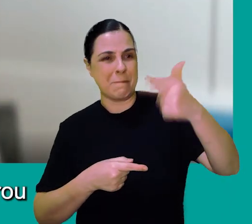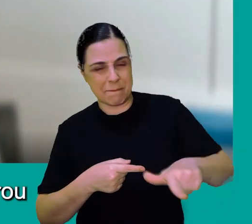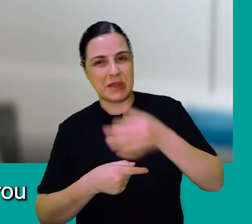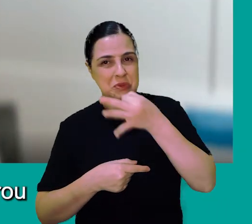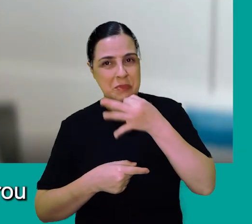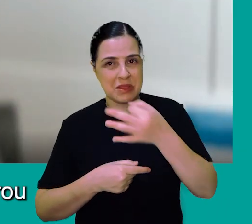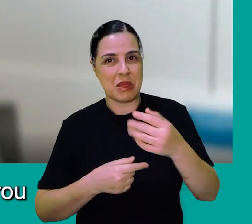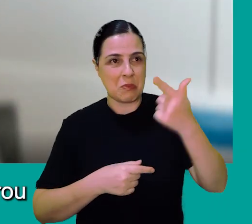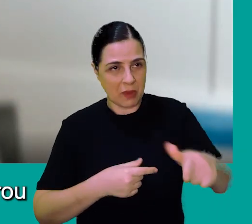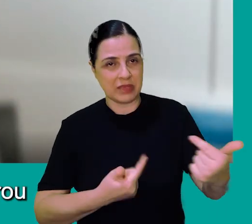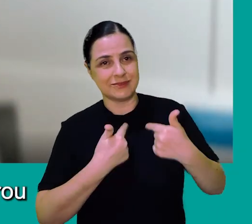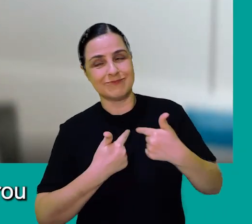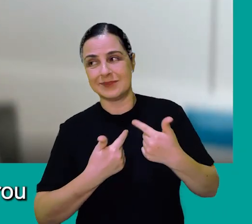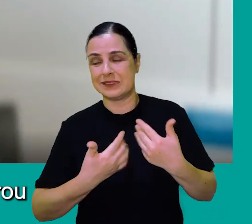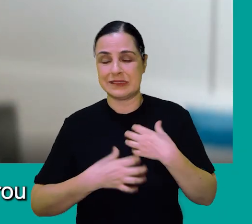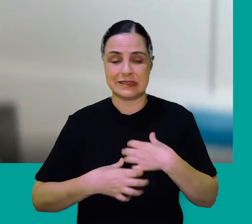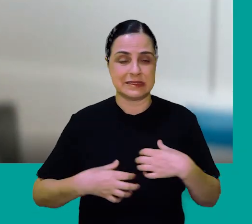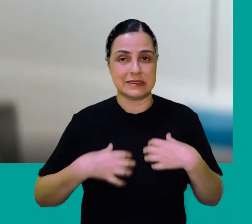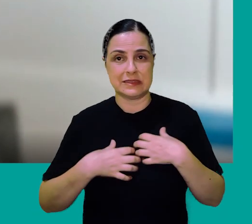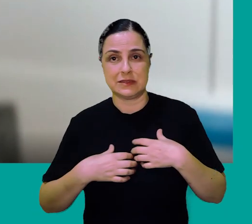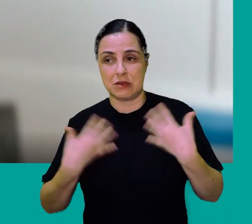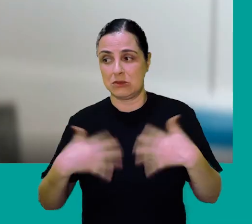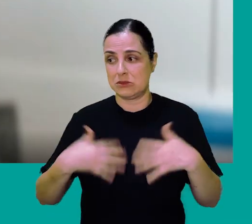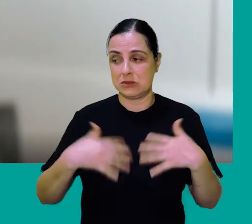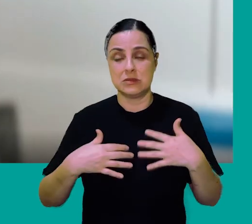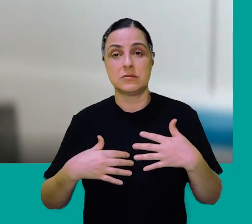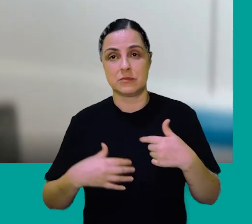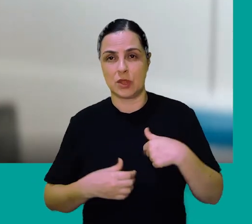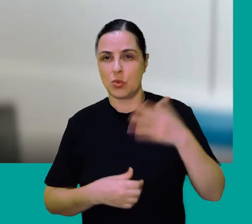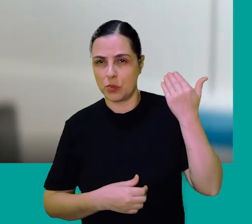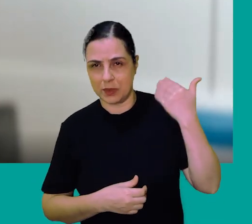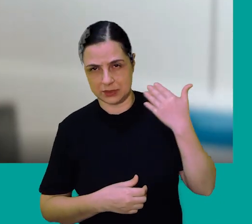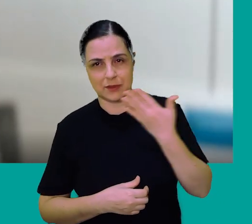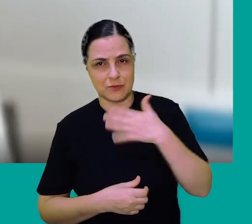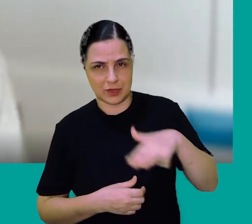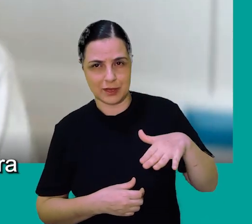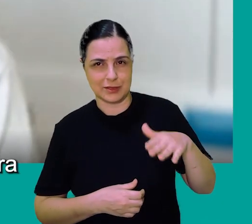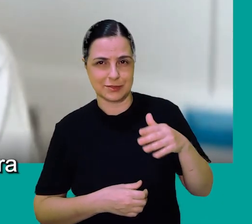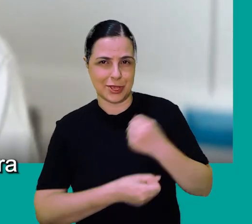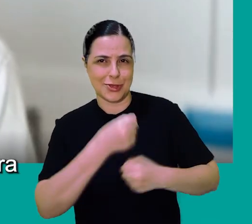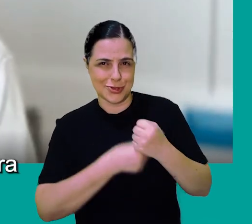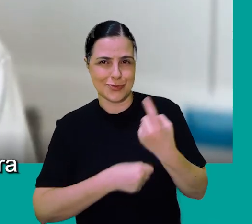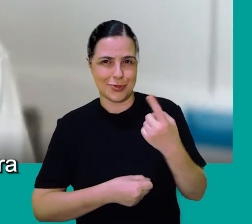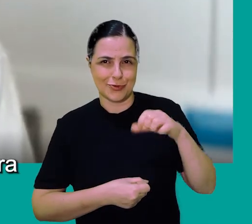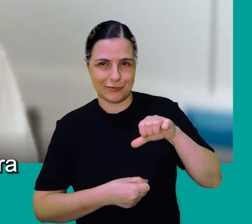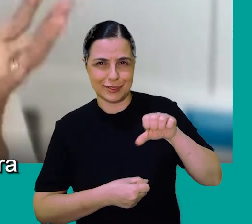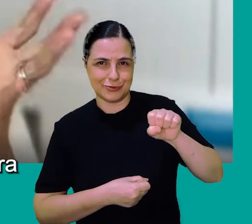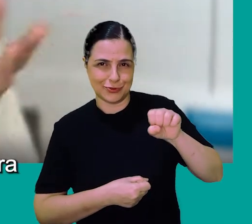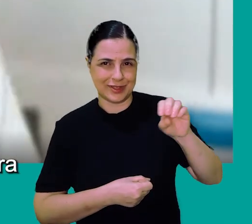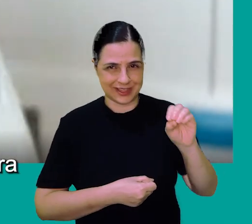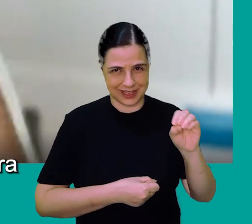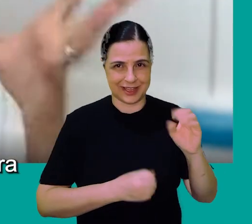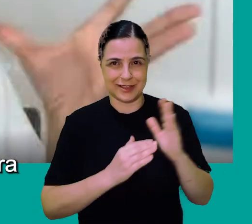que essa tensão me lembrou, eu sou uma fui criança nos anos 80, 90, né? Daquele momento que a sala